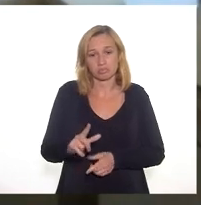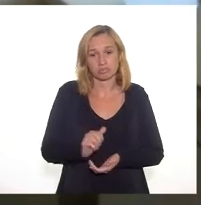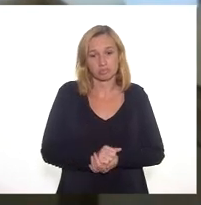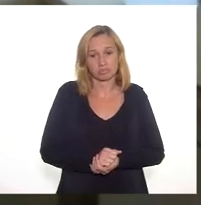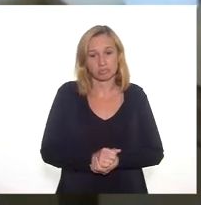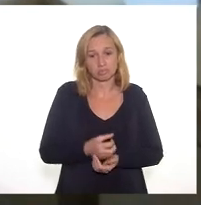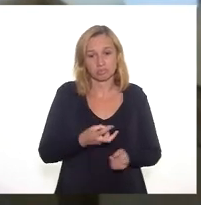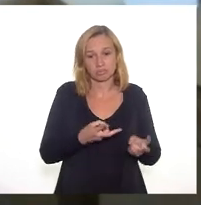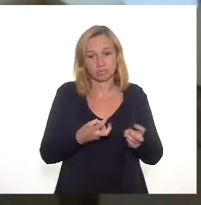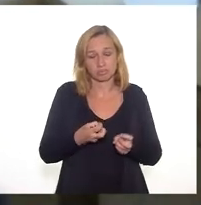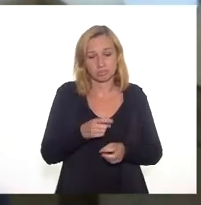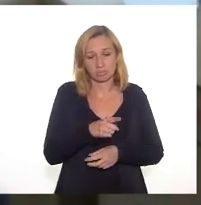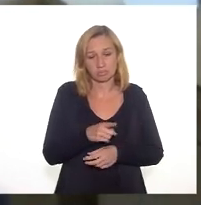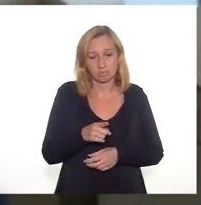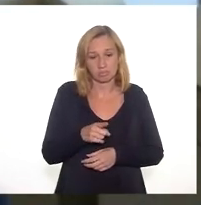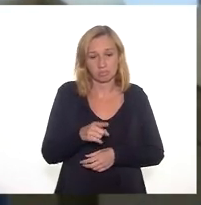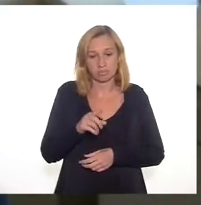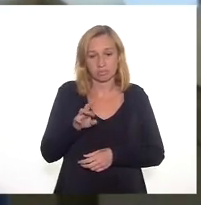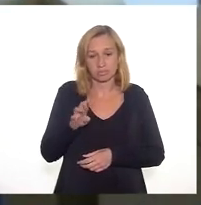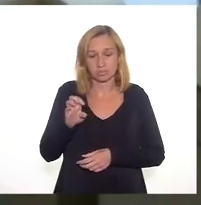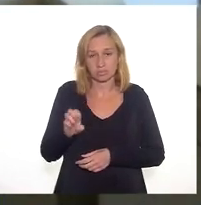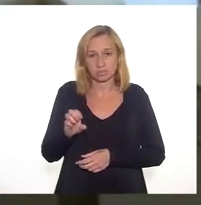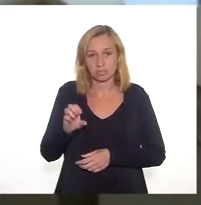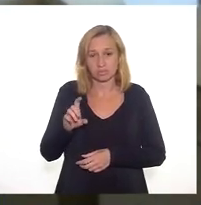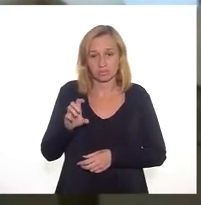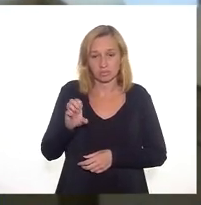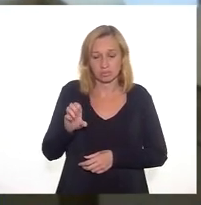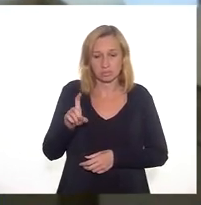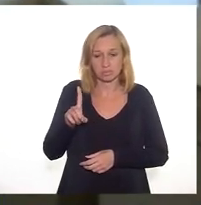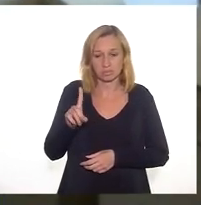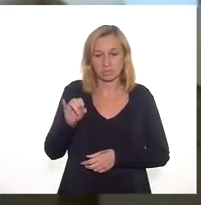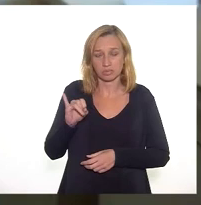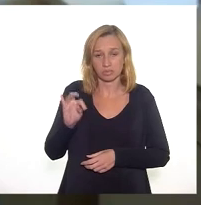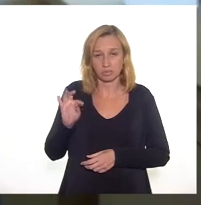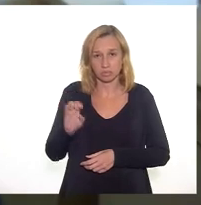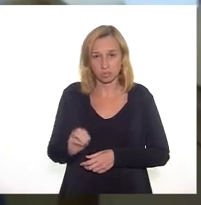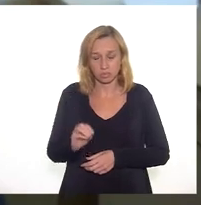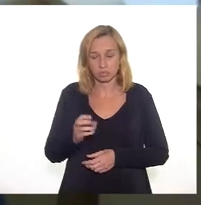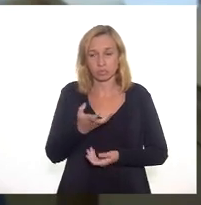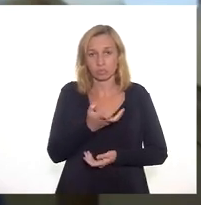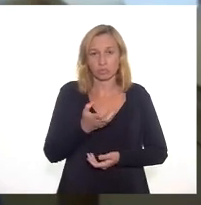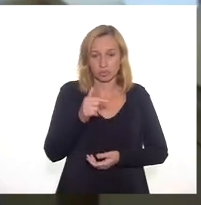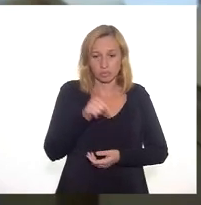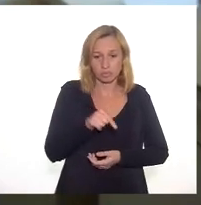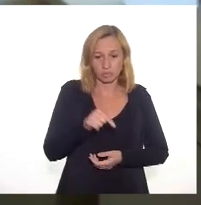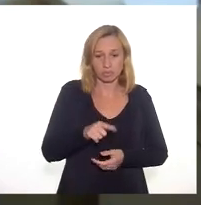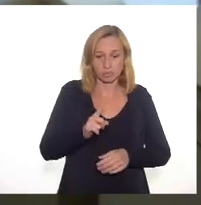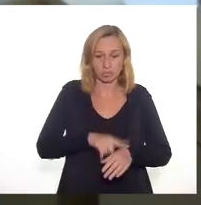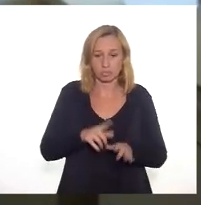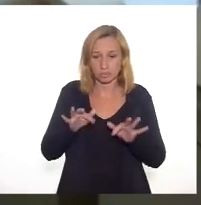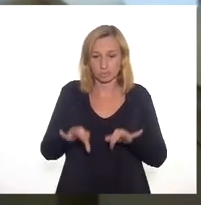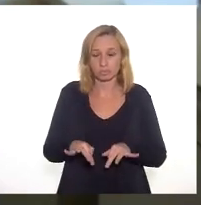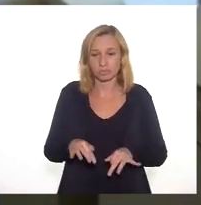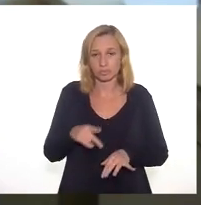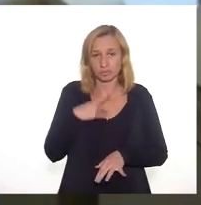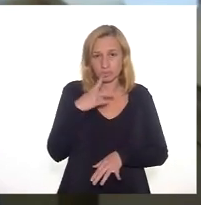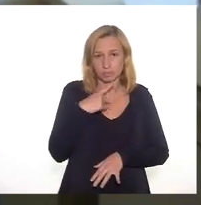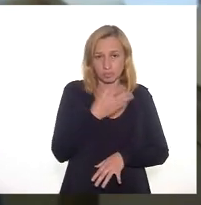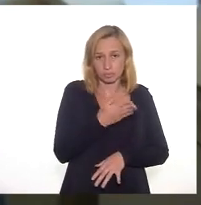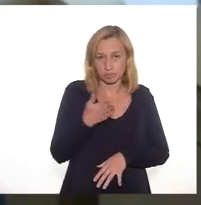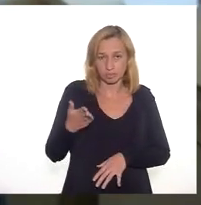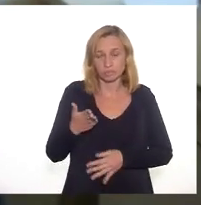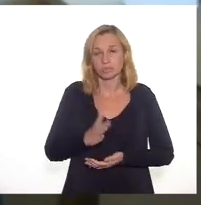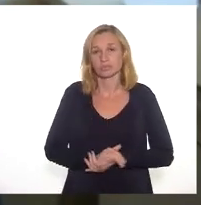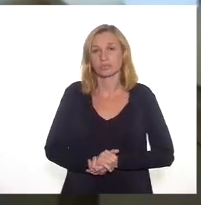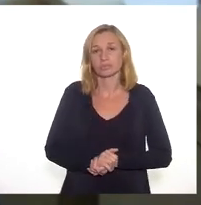capitulado como crime hediondo. Então, eu queria aqui, né, nesse expediente final, dar essa